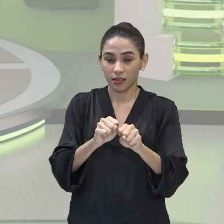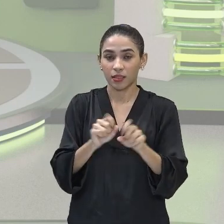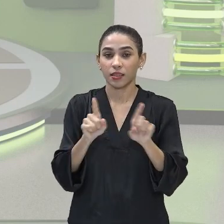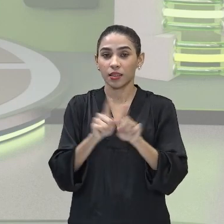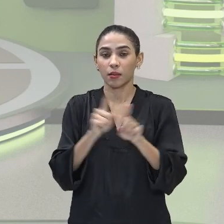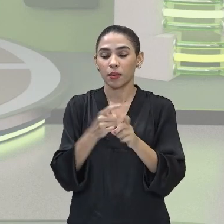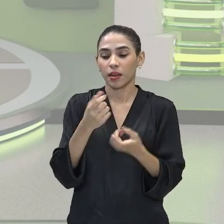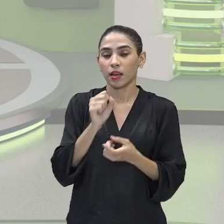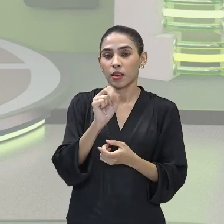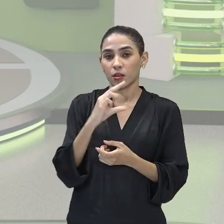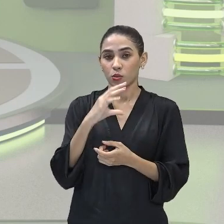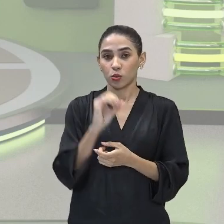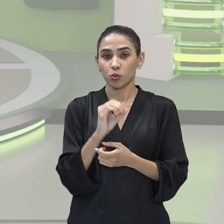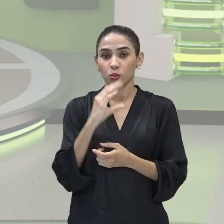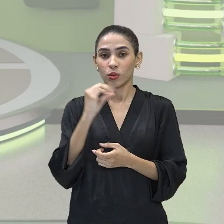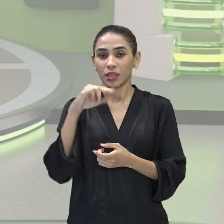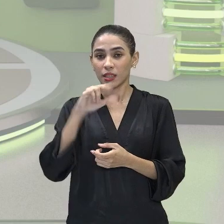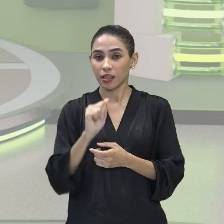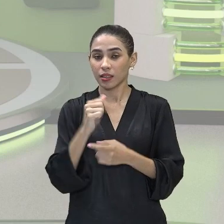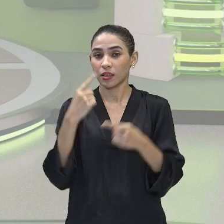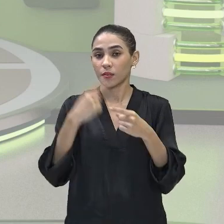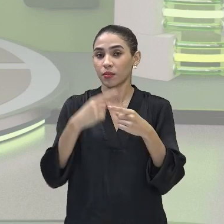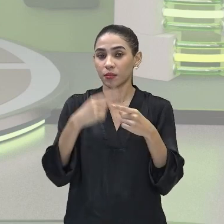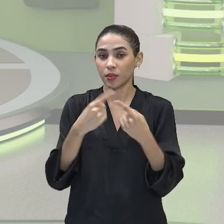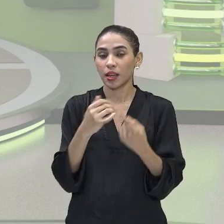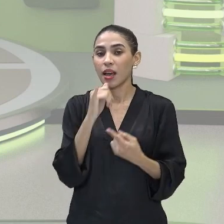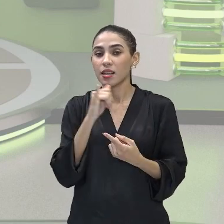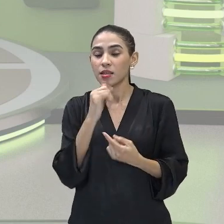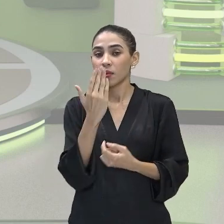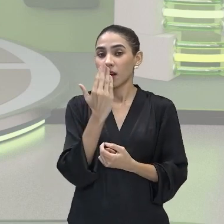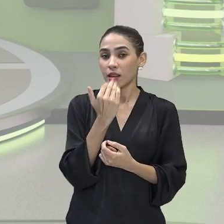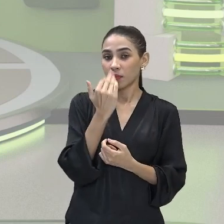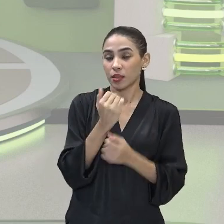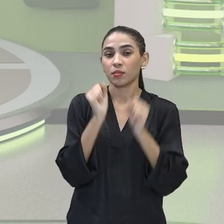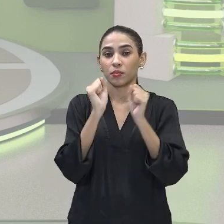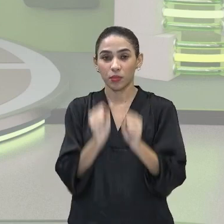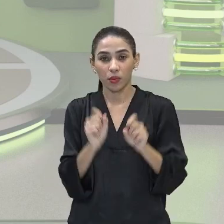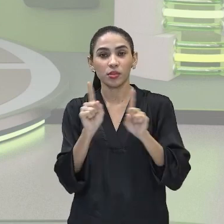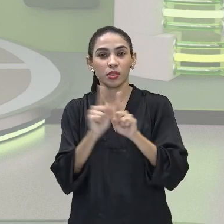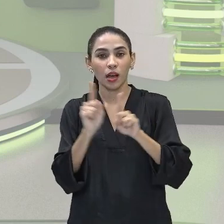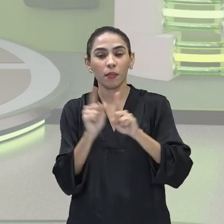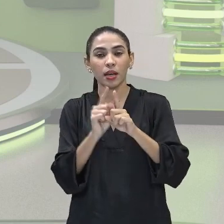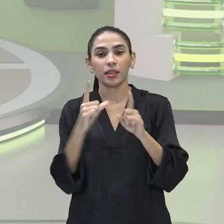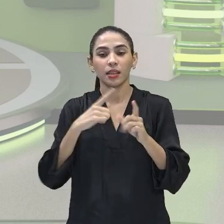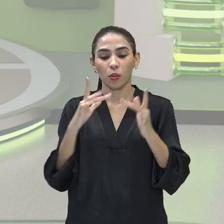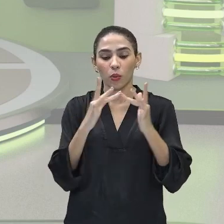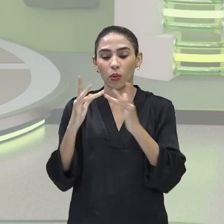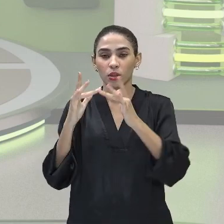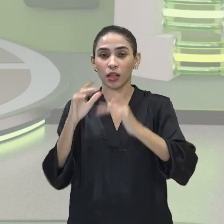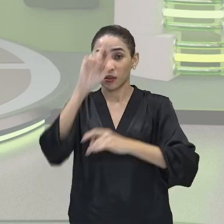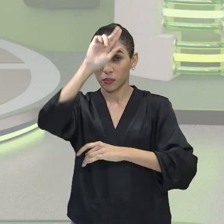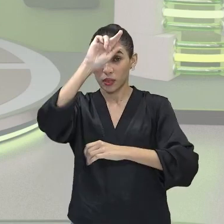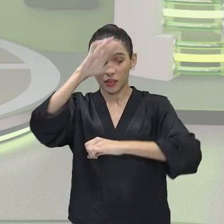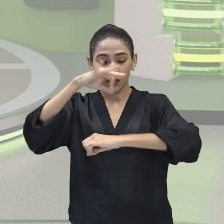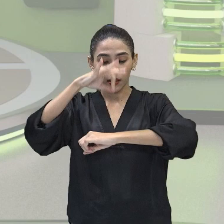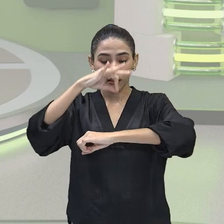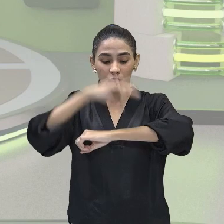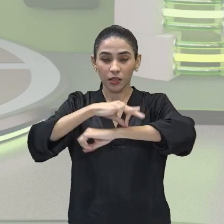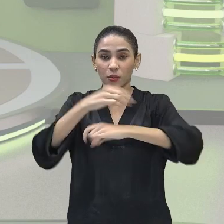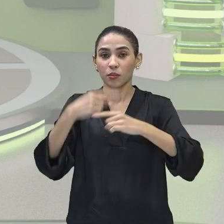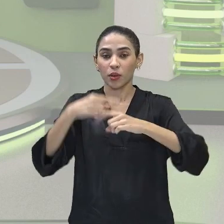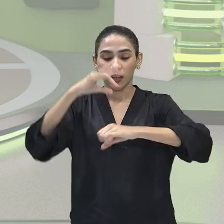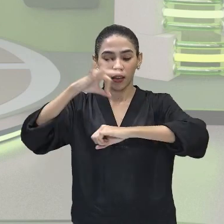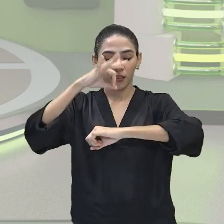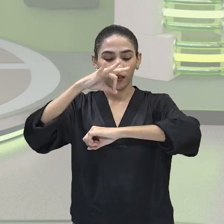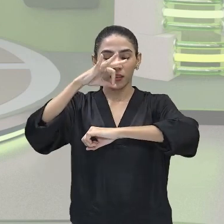suco da cana, né? Porque esses alimentos, eles podem estar contaminados, uma vez que esse besouro gosta de ficar,